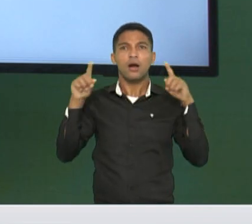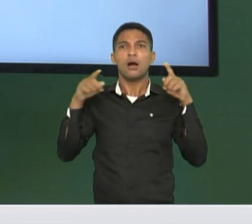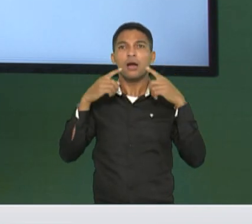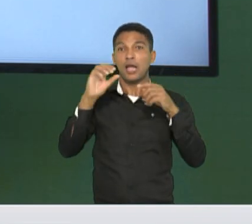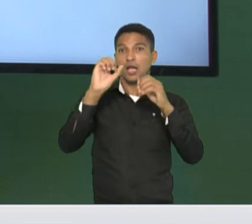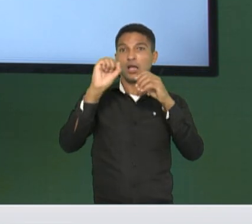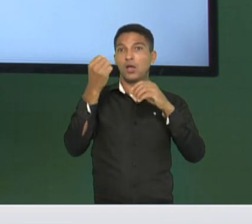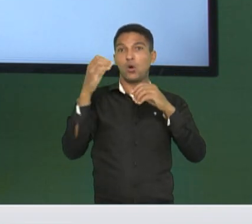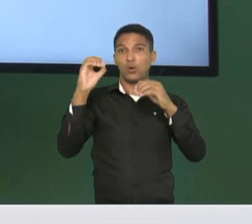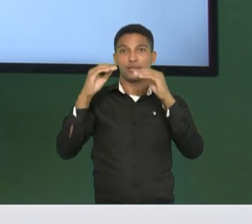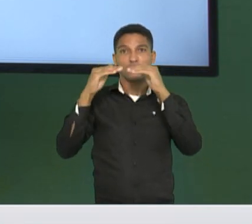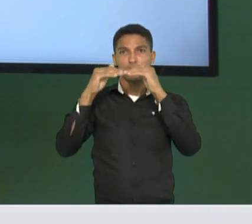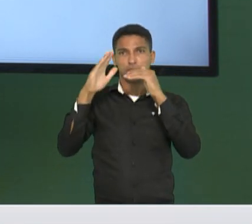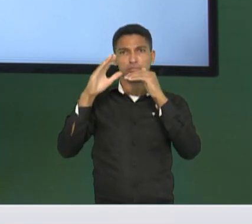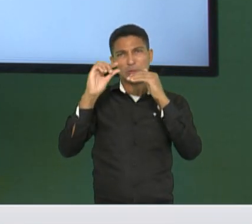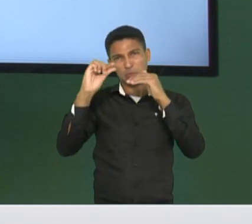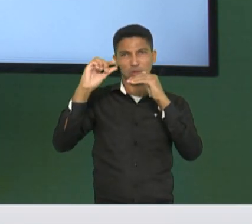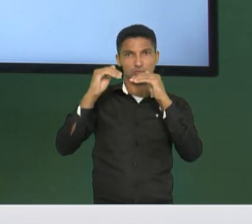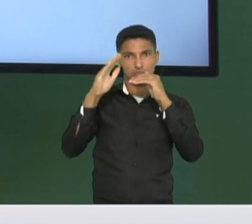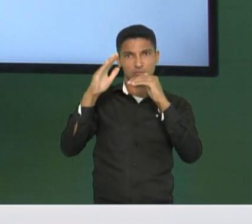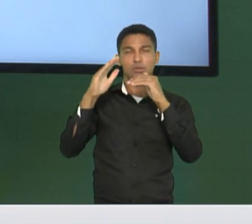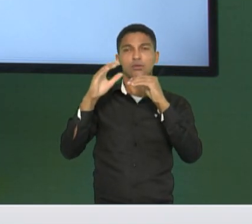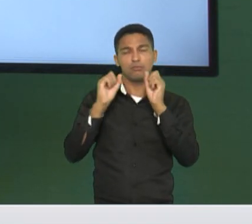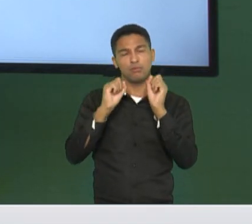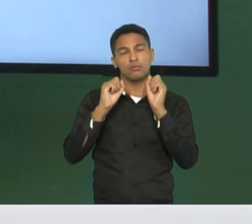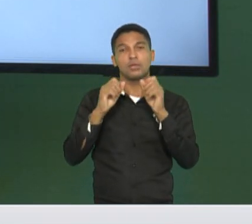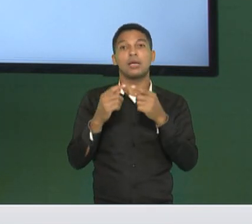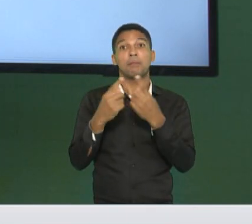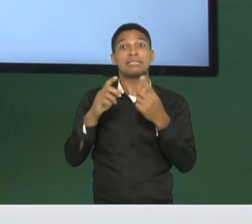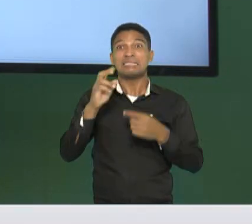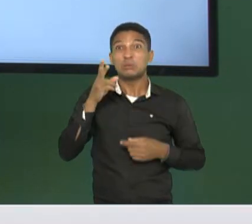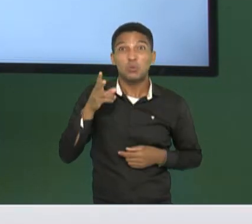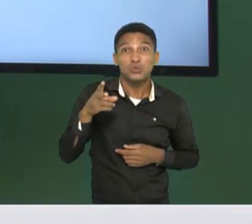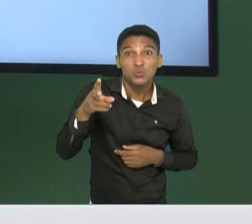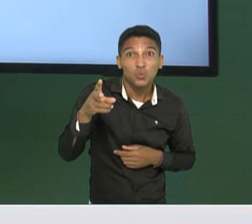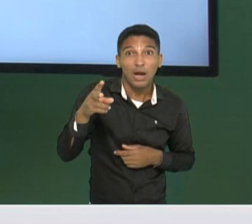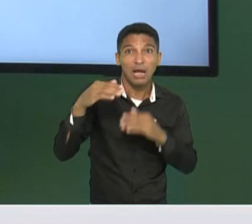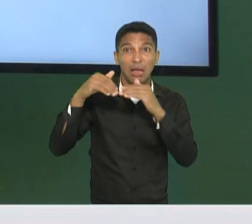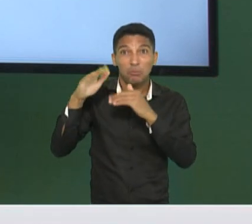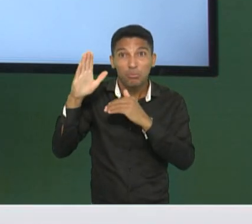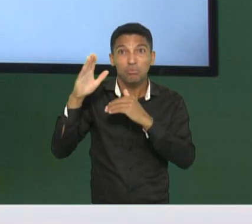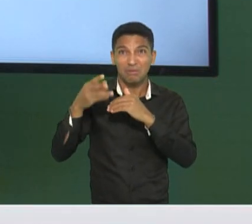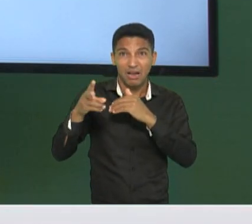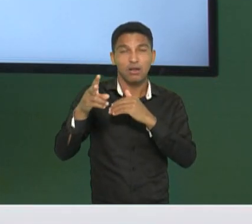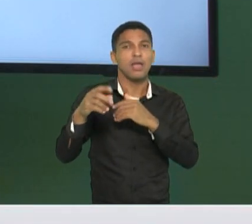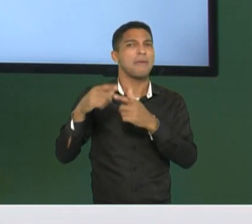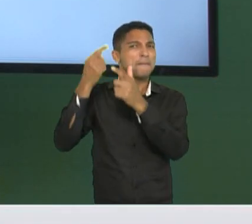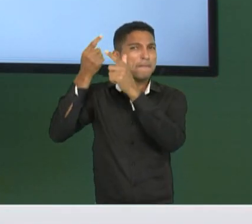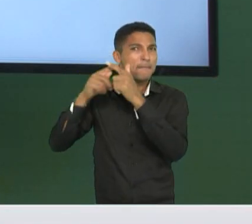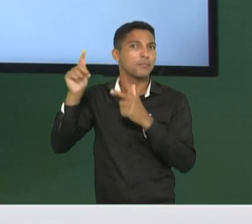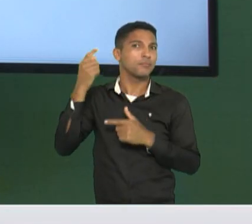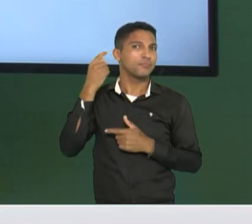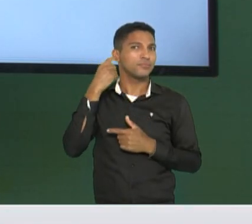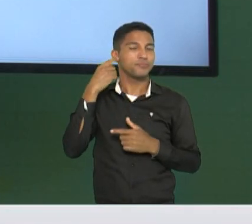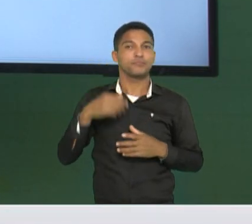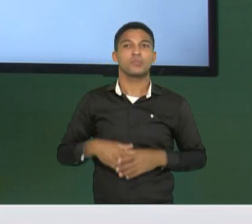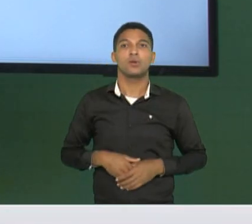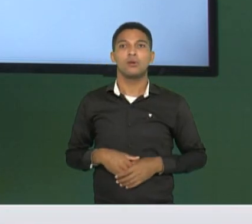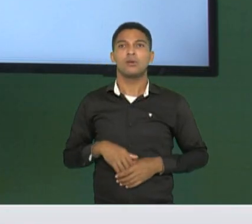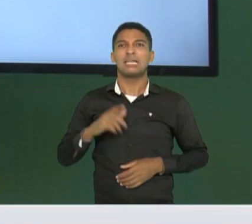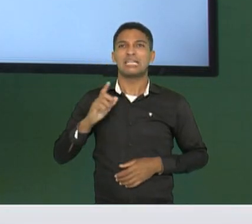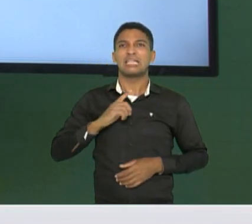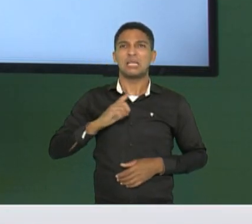você permanecer pode trazer problemas para a audição. Já pensou, gente? Ó, máquina